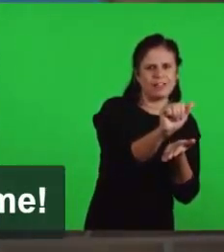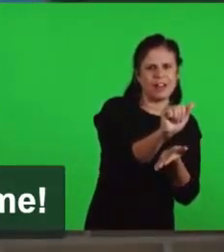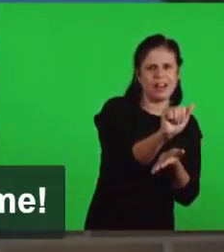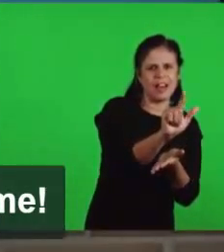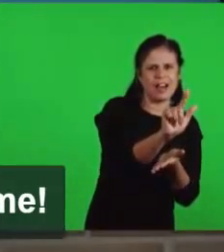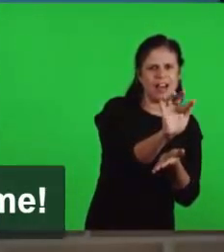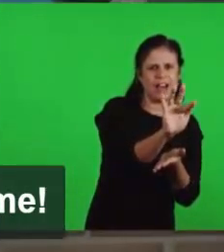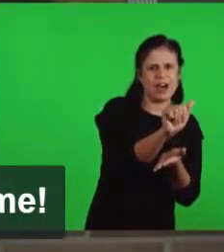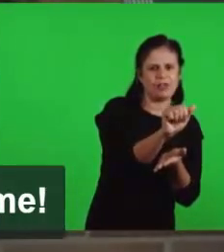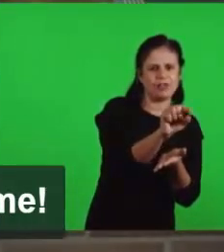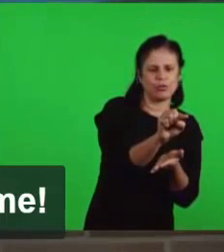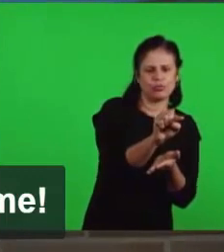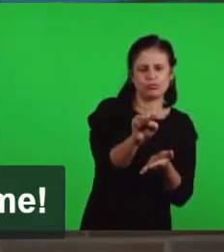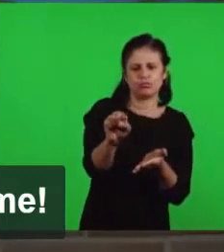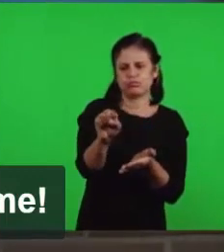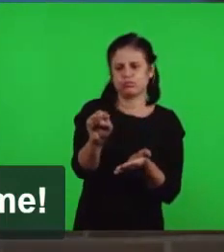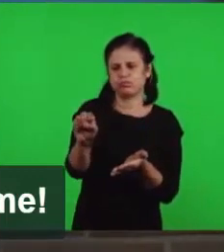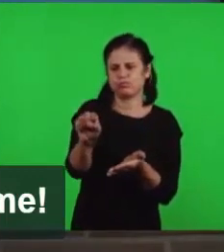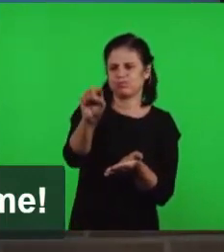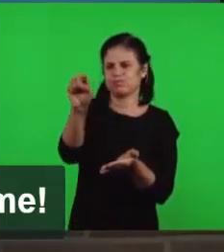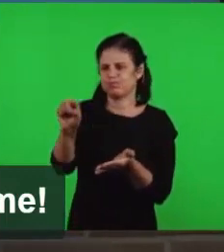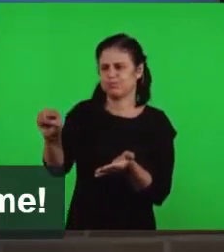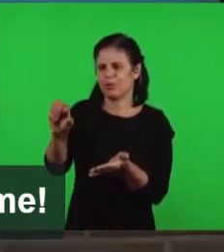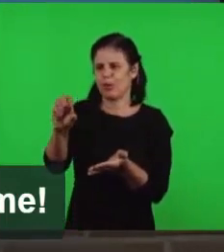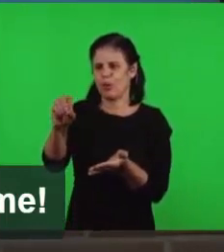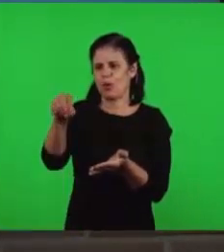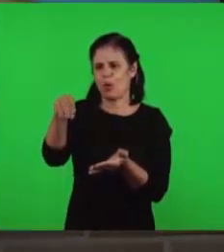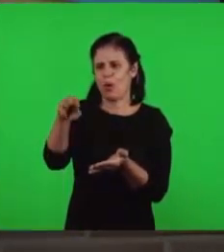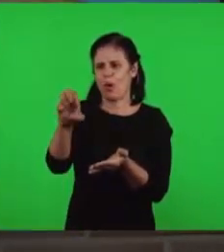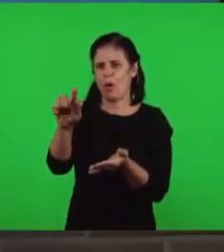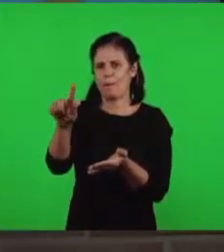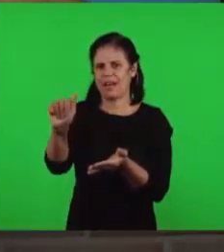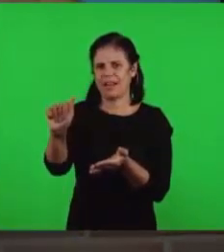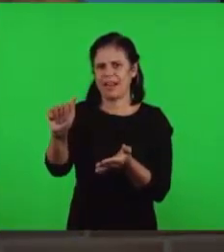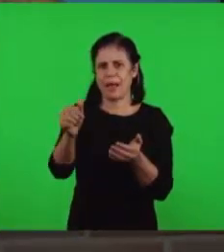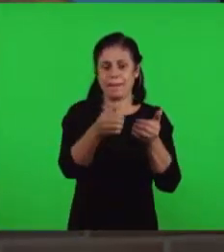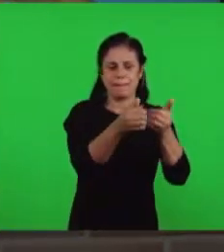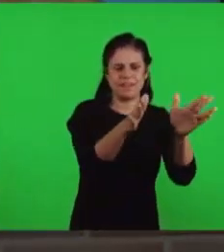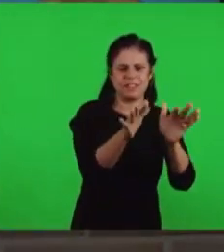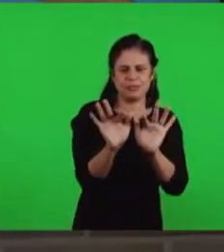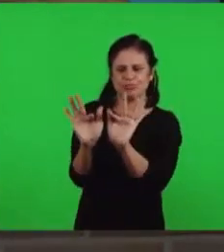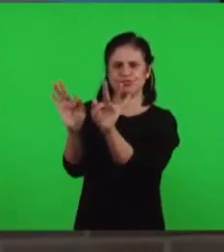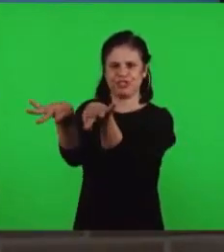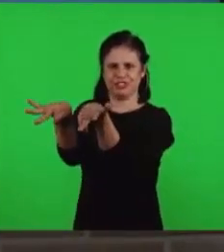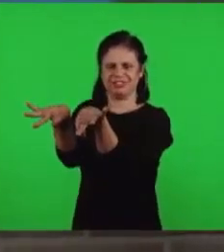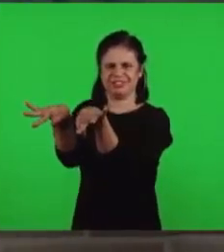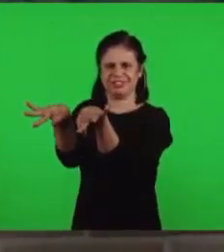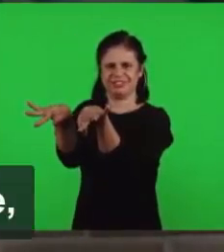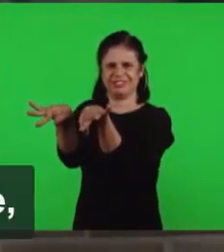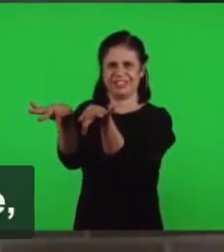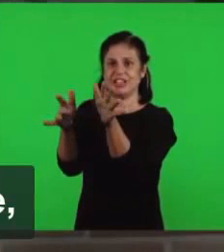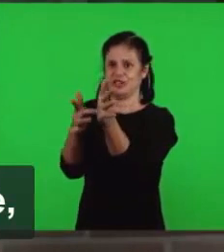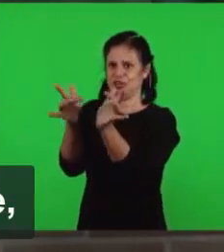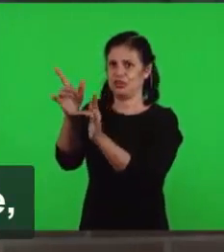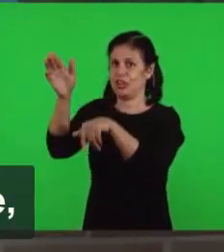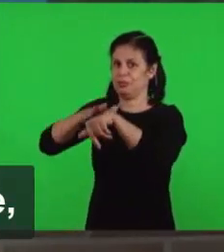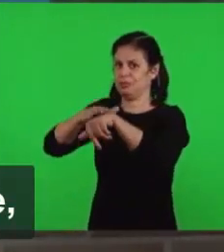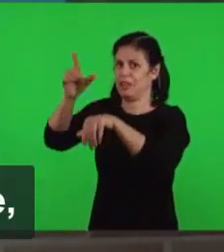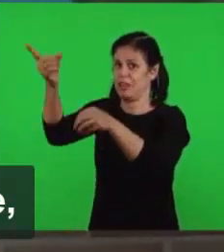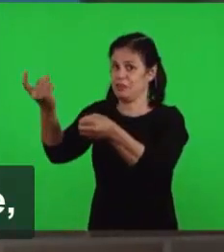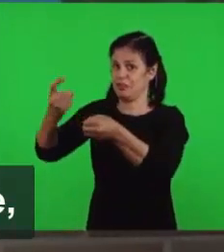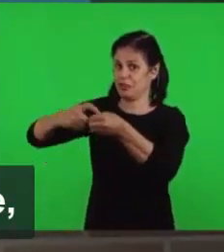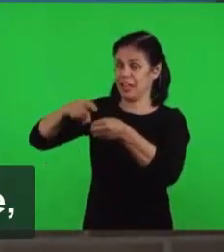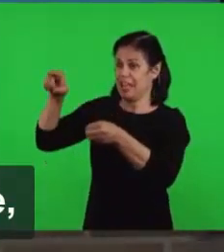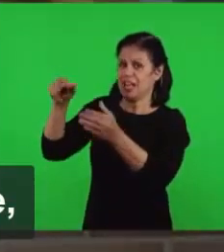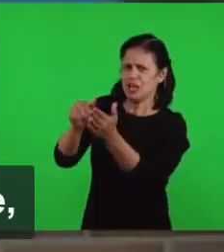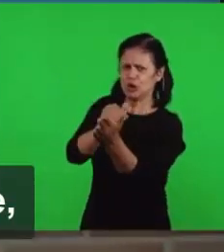ele é tudo mas ele virá e Ele é o